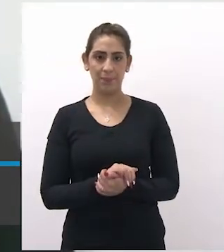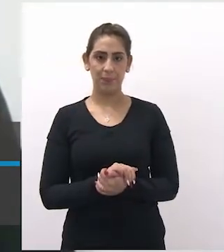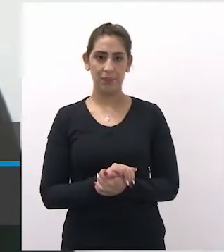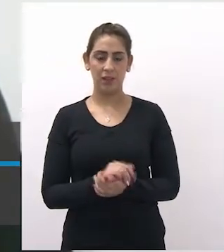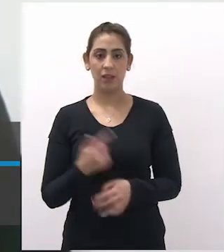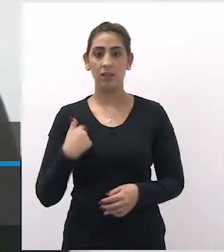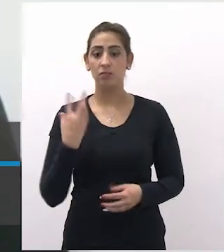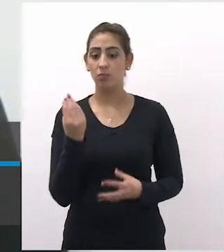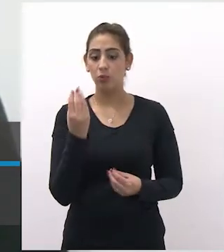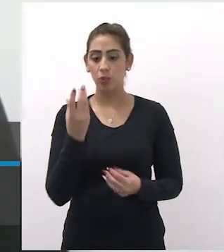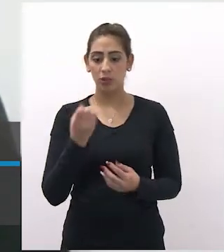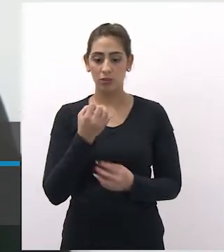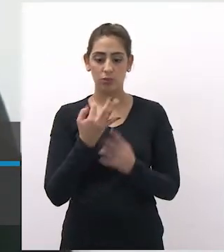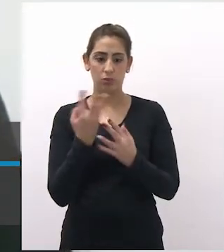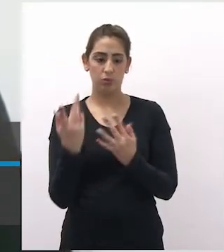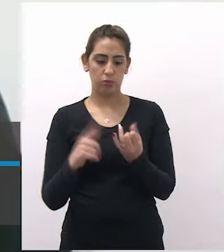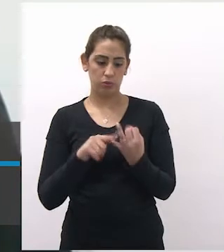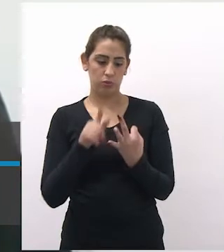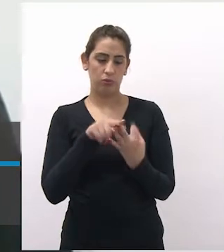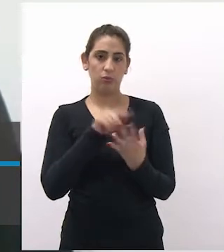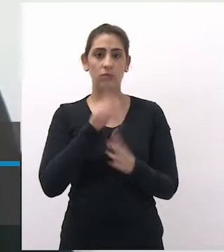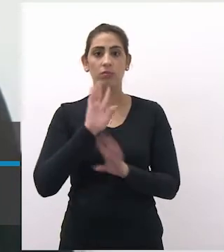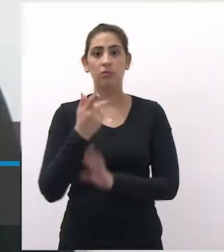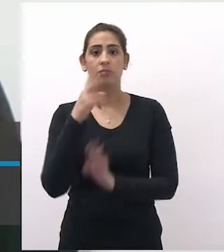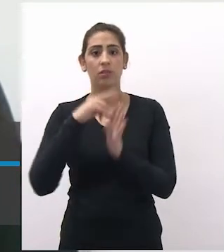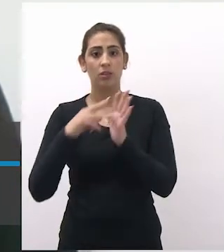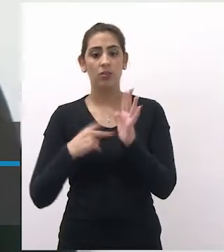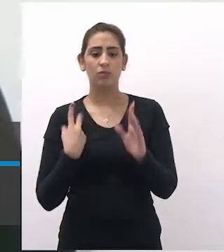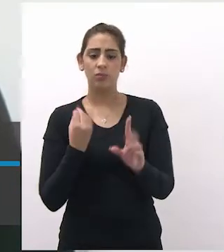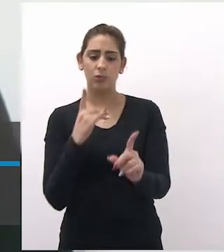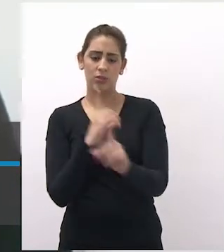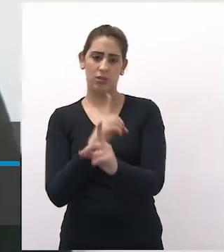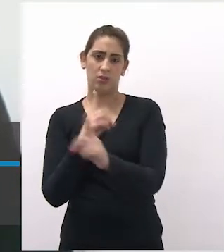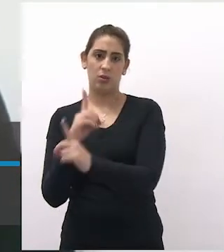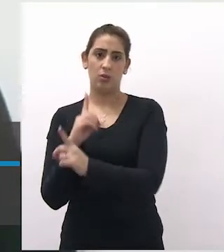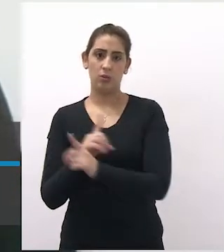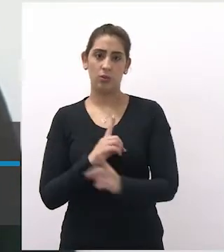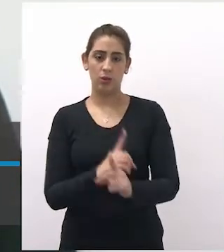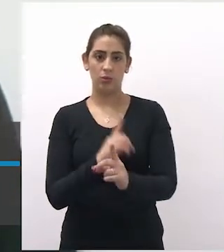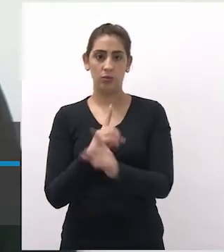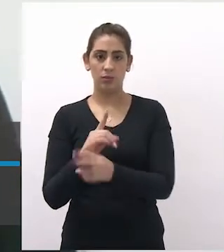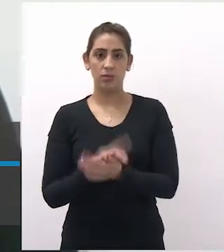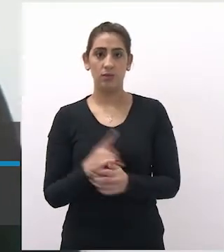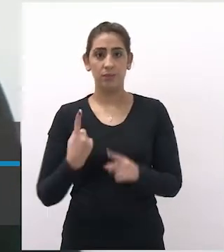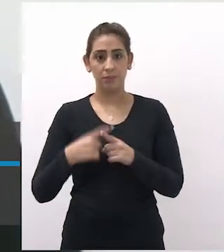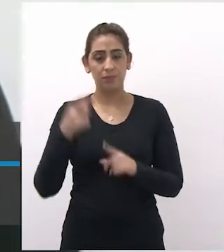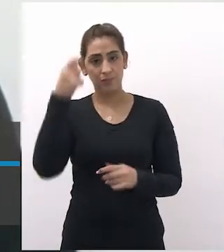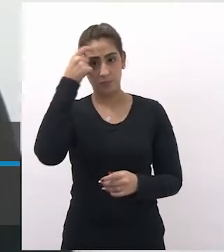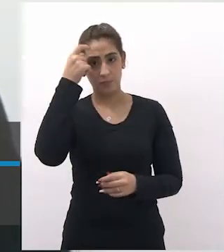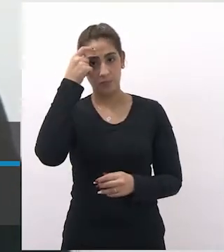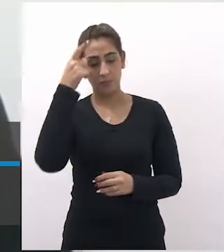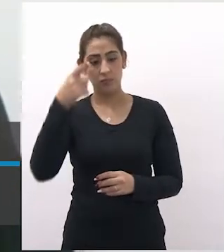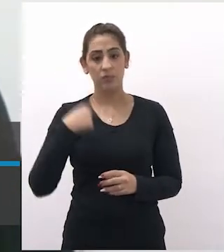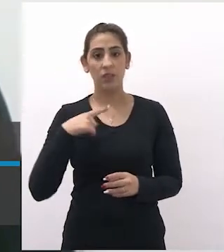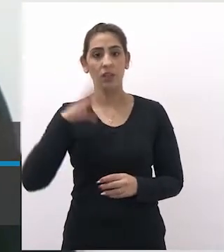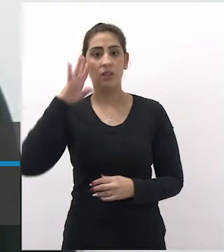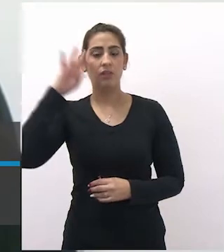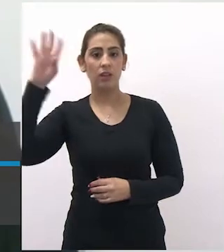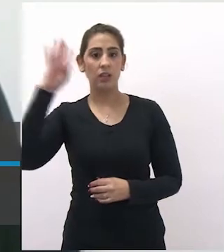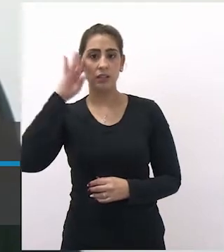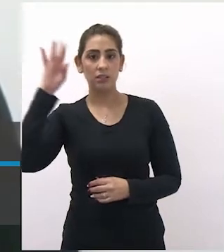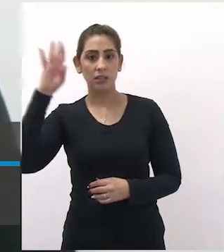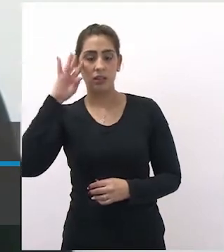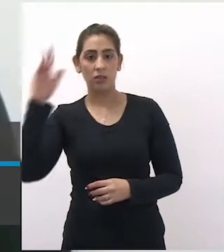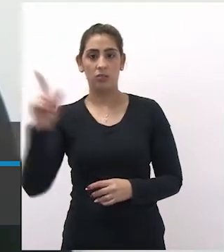E muitas vezes essas leituras nos trazem alguns incômodos, porque a consciência nos leva à reflexão, nos leva